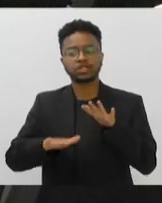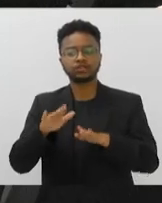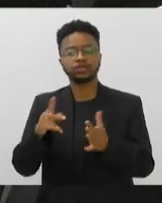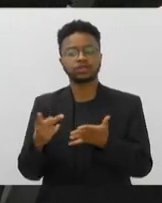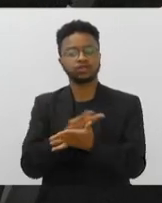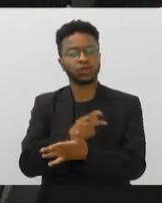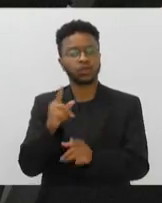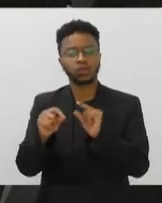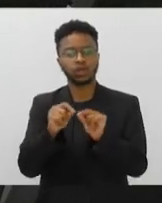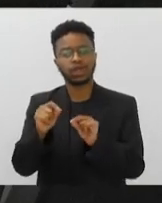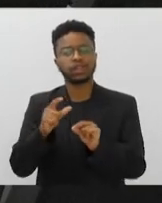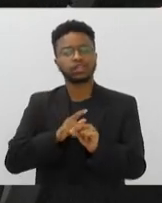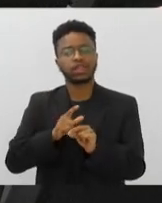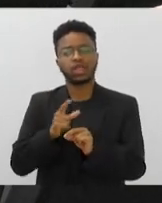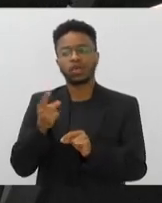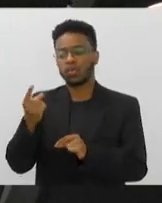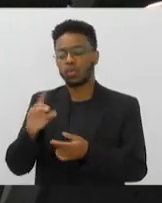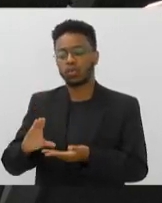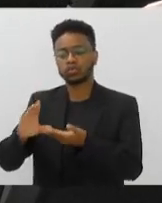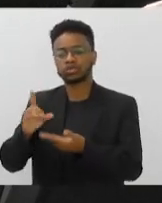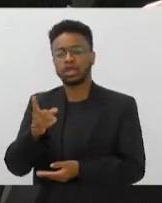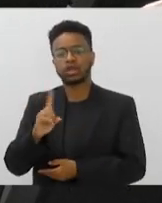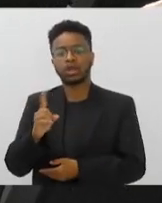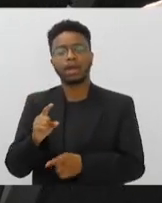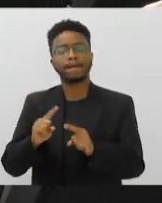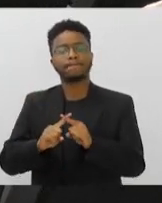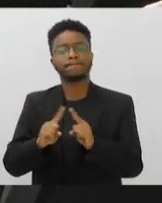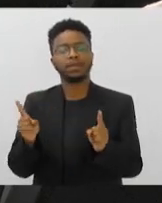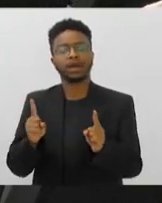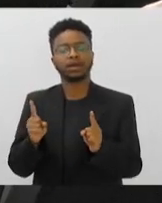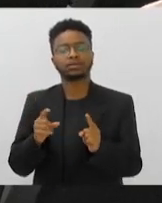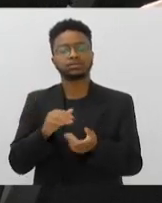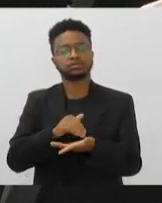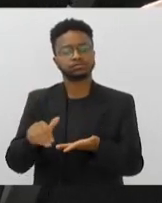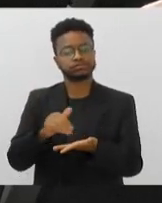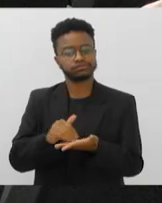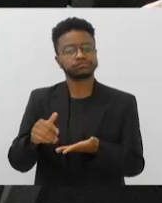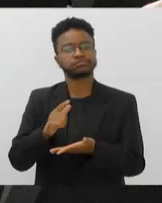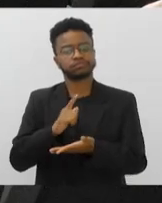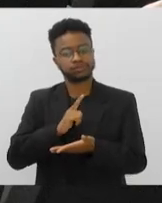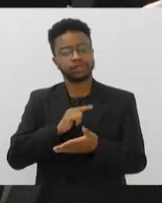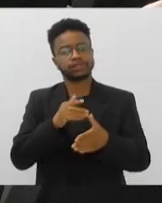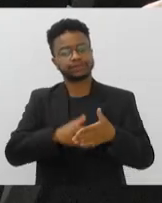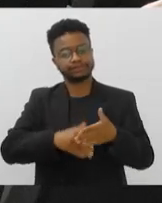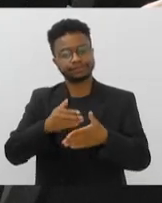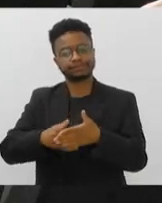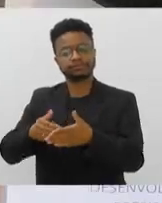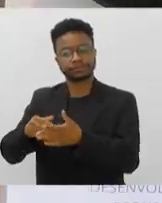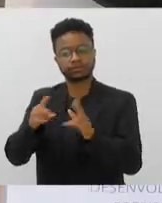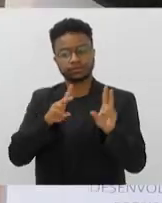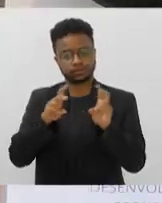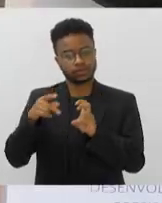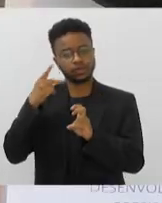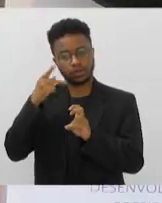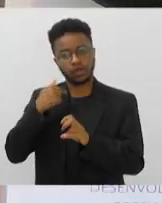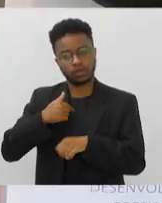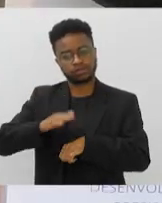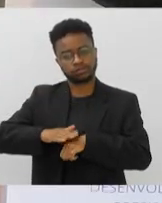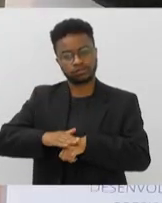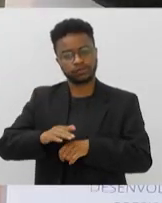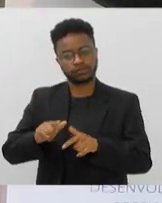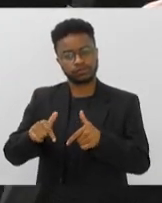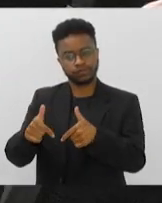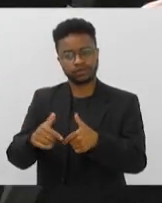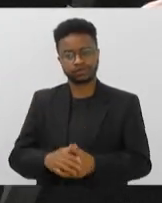da o conselho Não mas as secretários os secretários aquela questão política Pode deixar que eu faça esse papel não